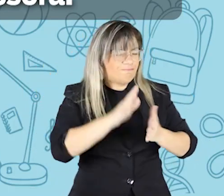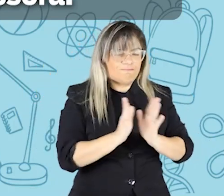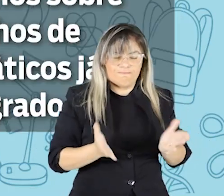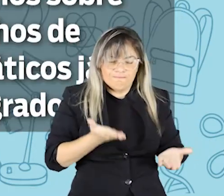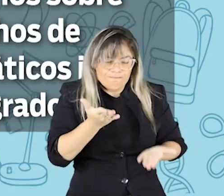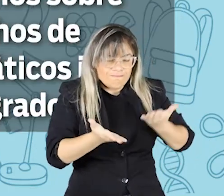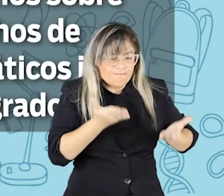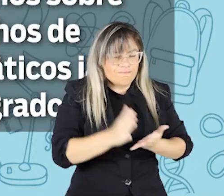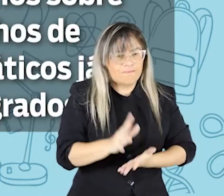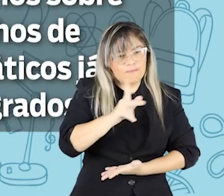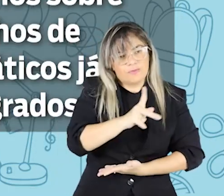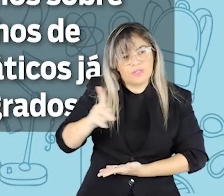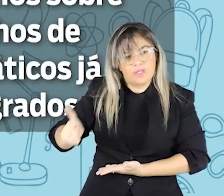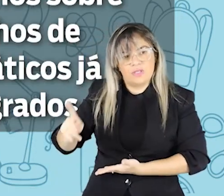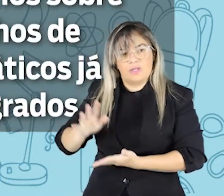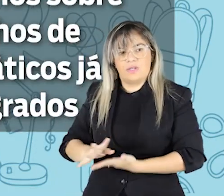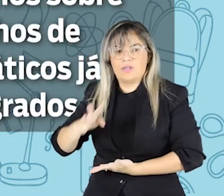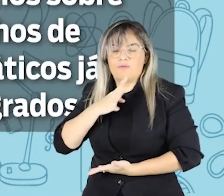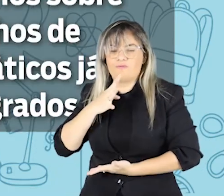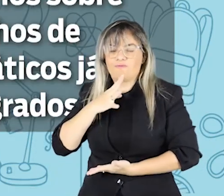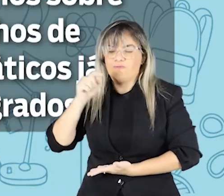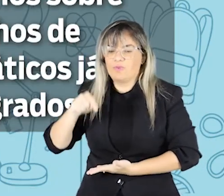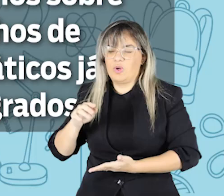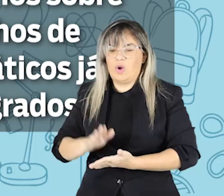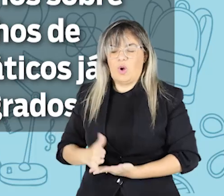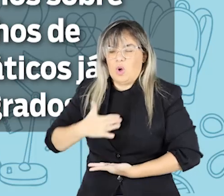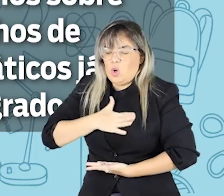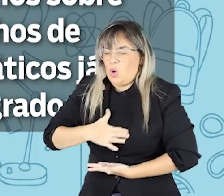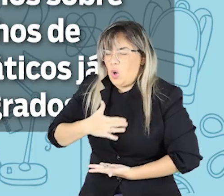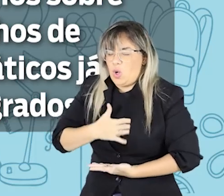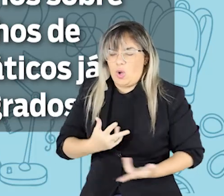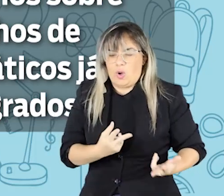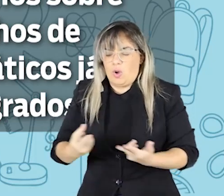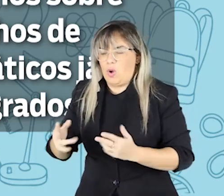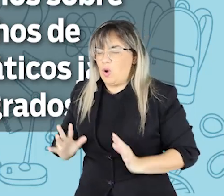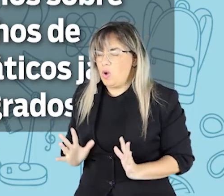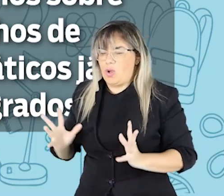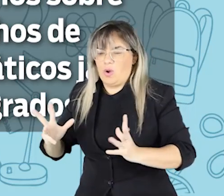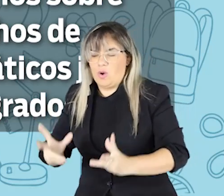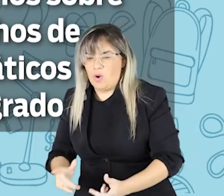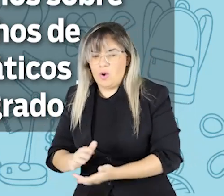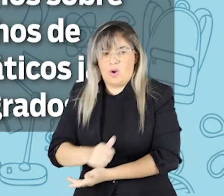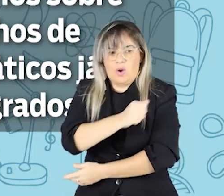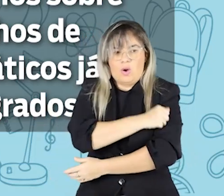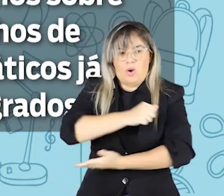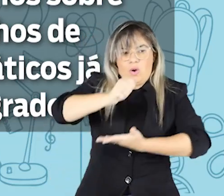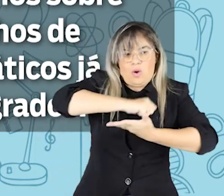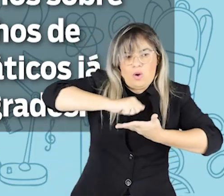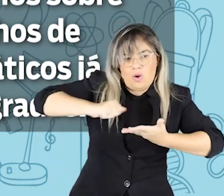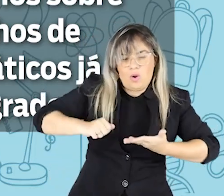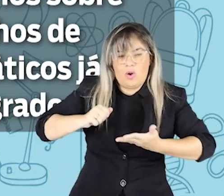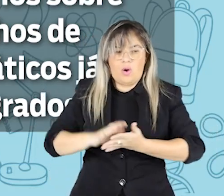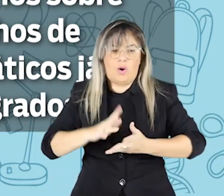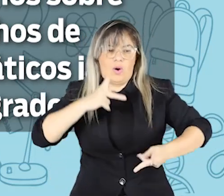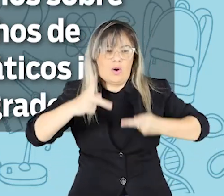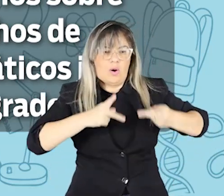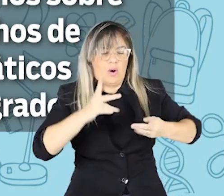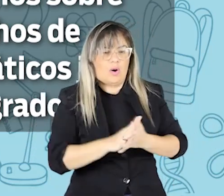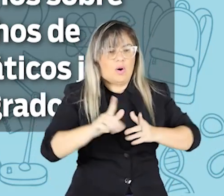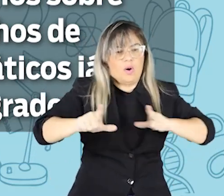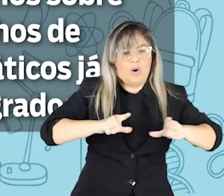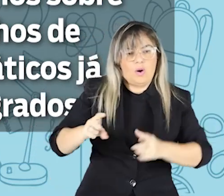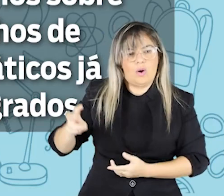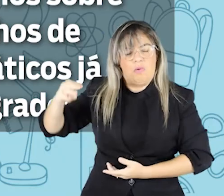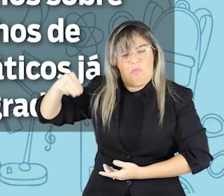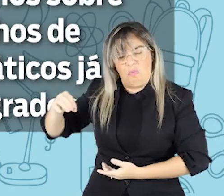professora. Era conhecida por tratar todos os seus alunos igualmente. Escreveu manuscritos e comentários sobre trabalhos de matemáticos